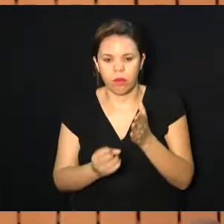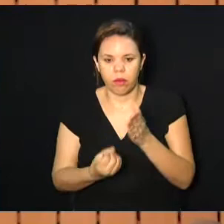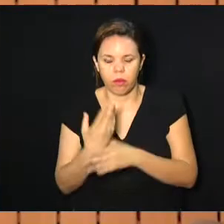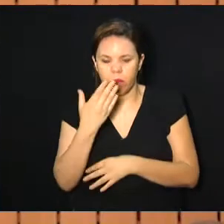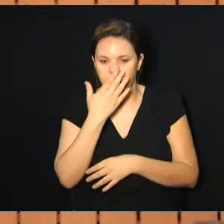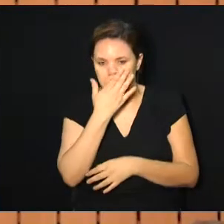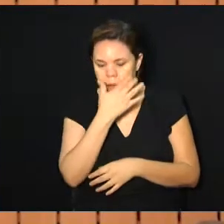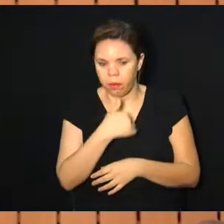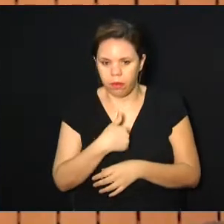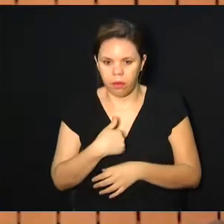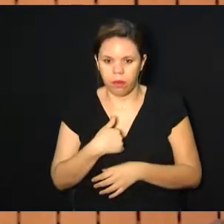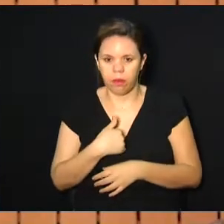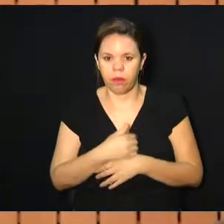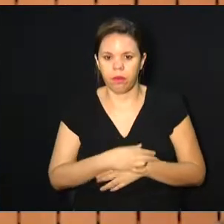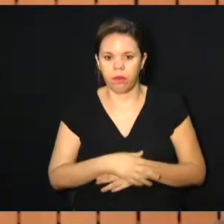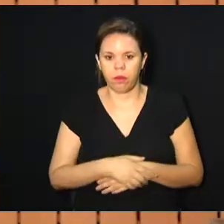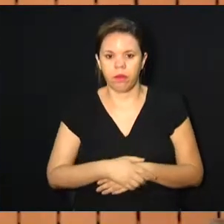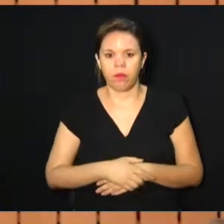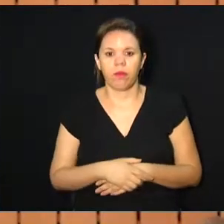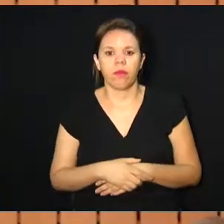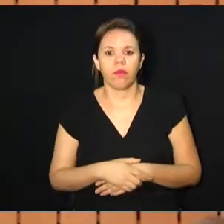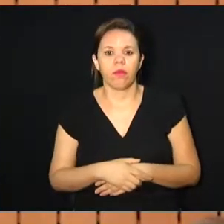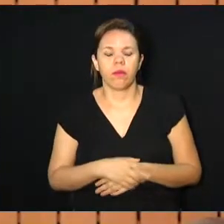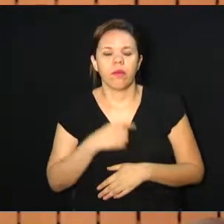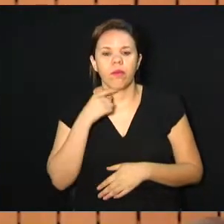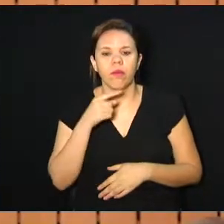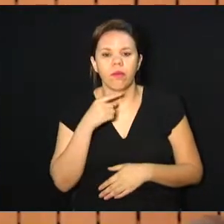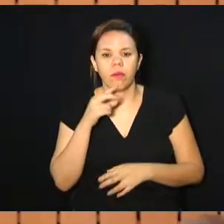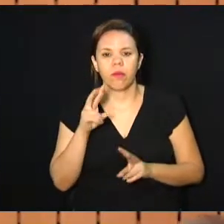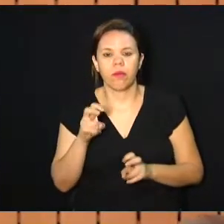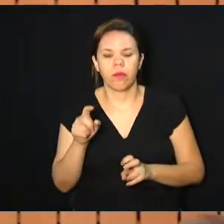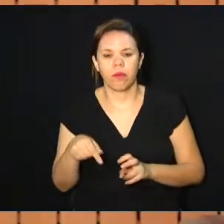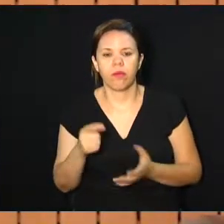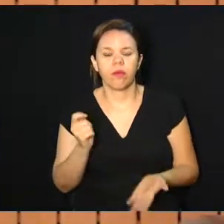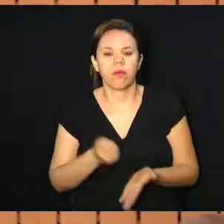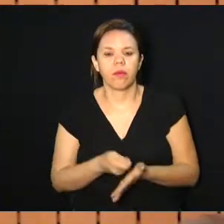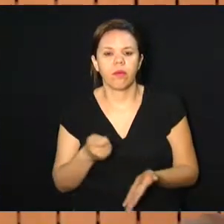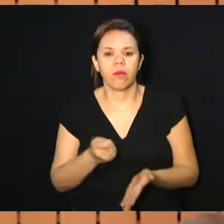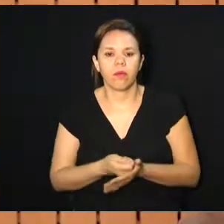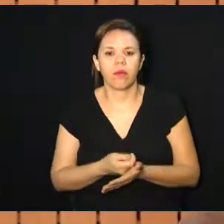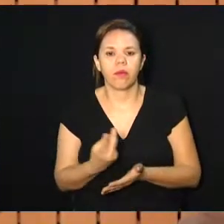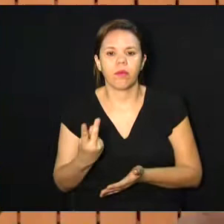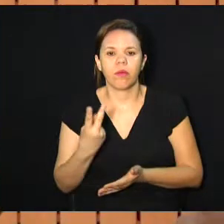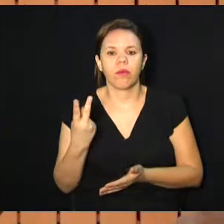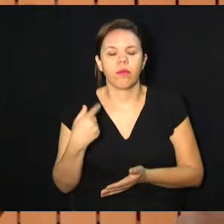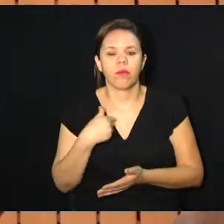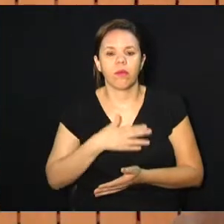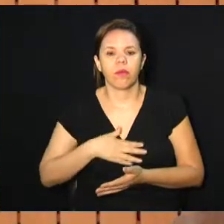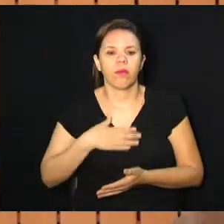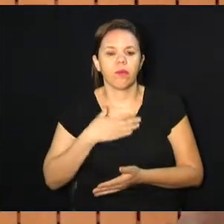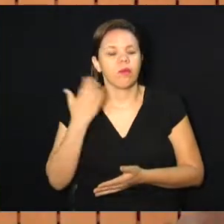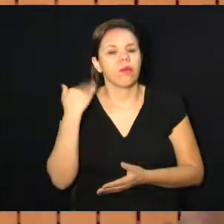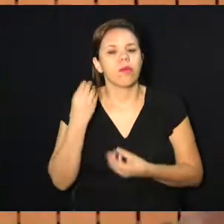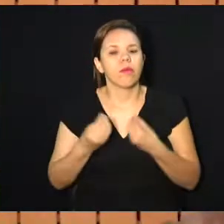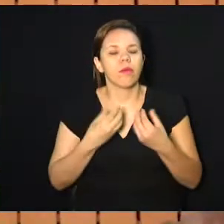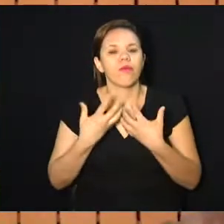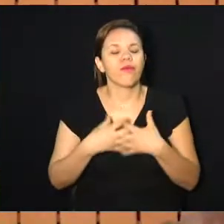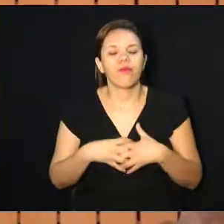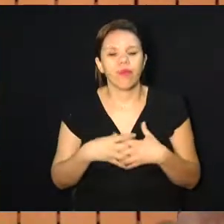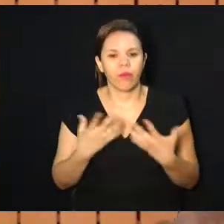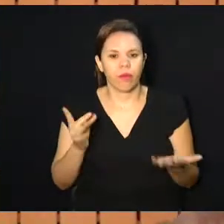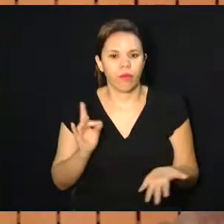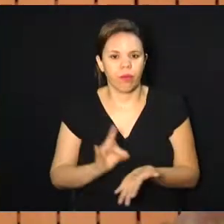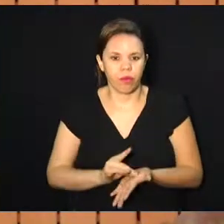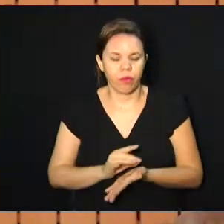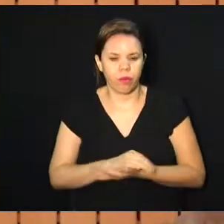realizados. Eu fiquei com umas dúvidas sobre o pagamento por custo. Então, eu gostaria de saber como é que funciona, né? Na